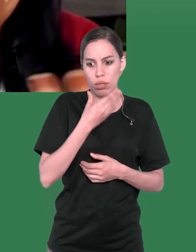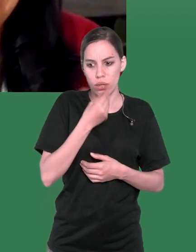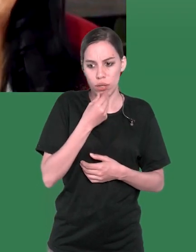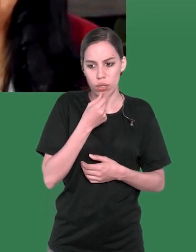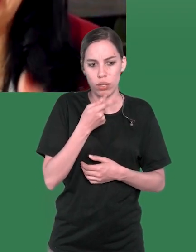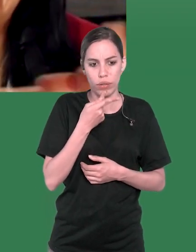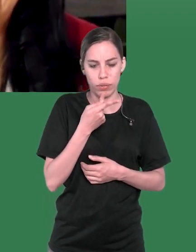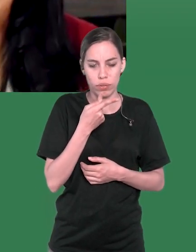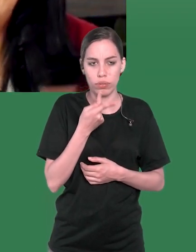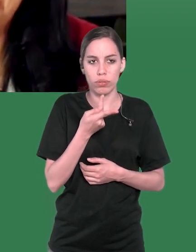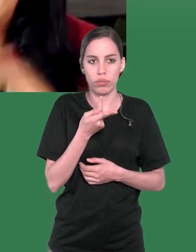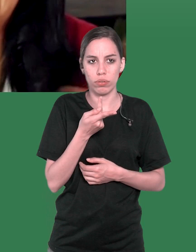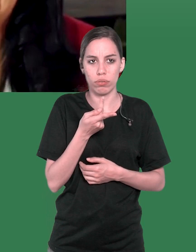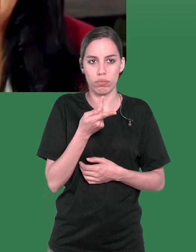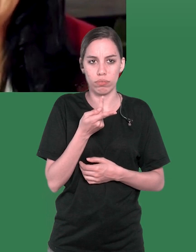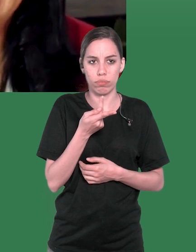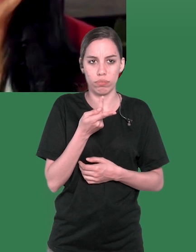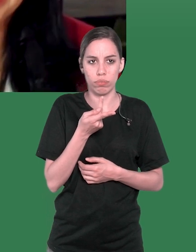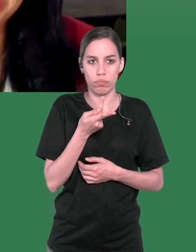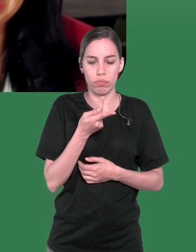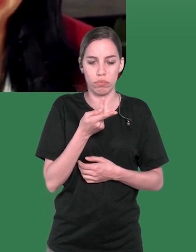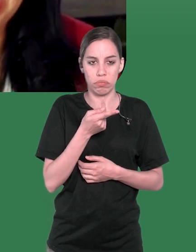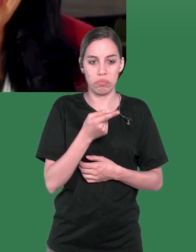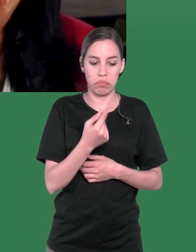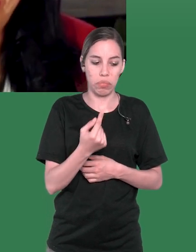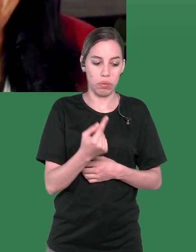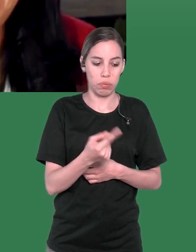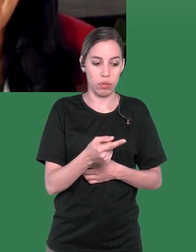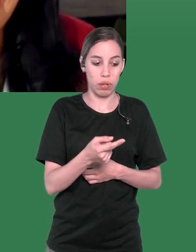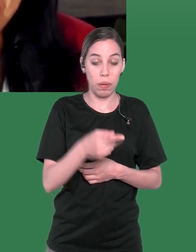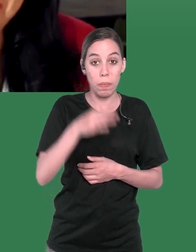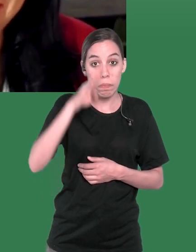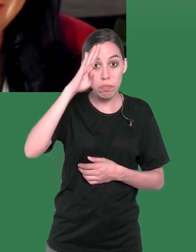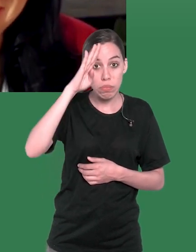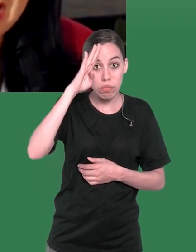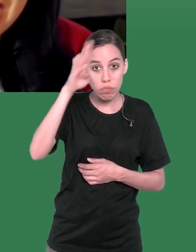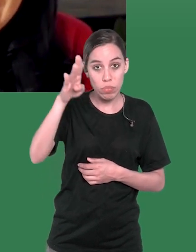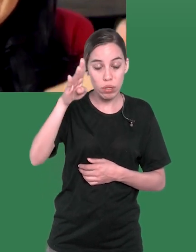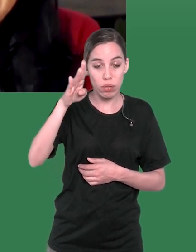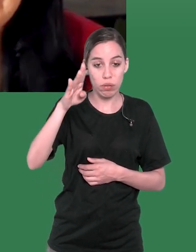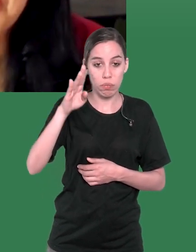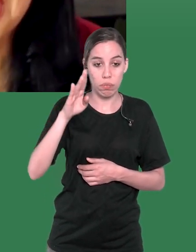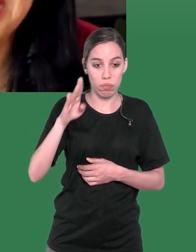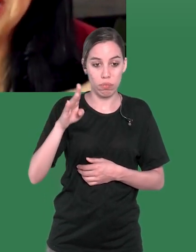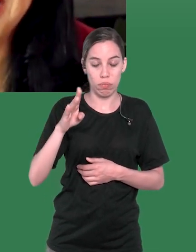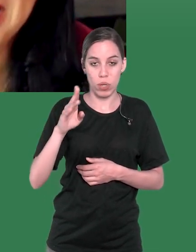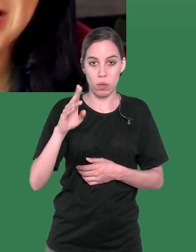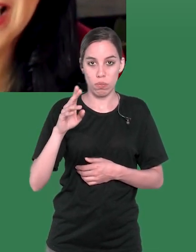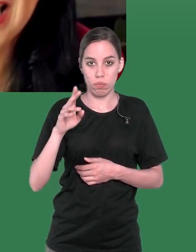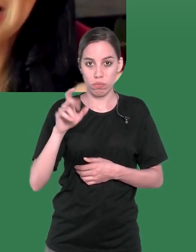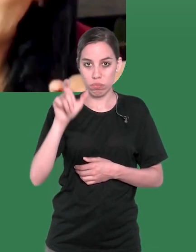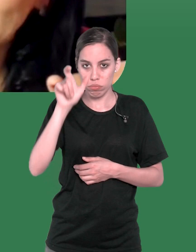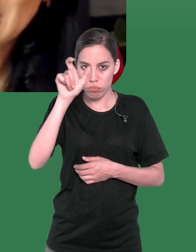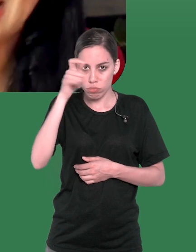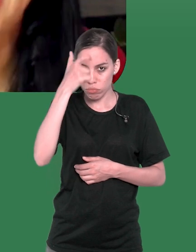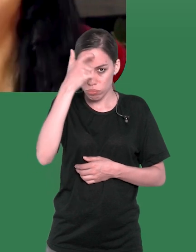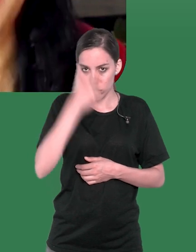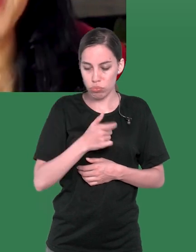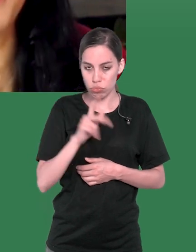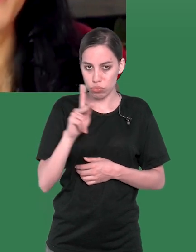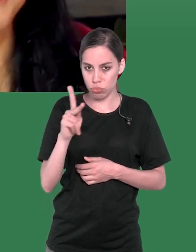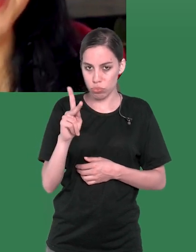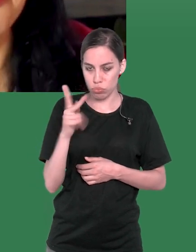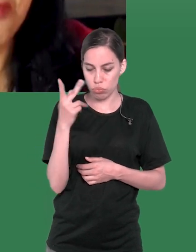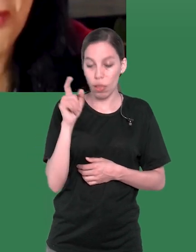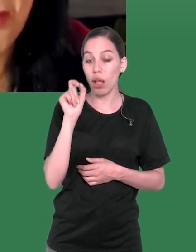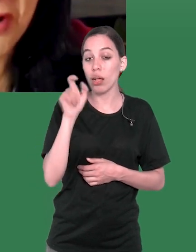elege como protagonista, né, um cão na sua